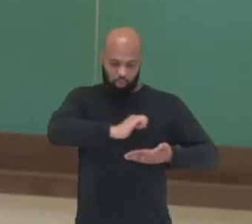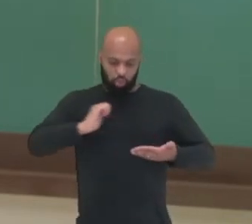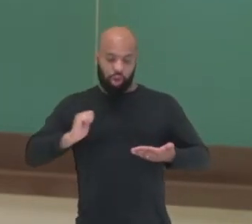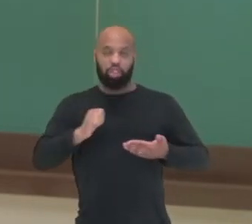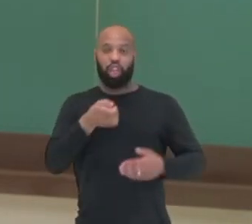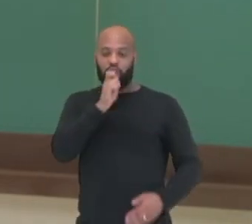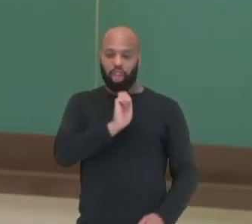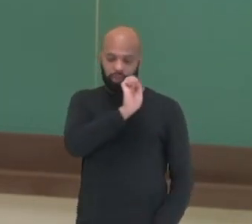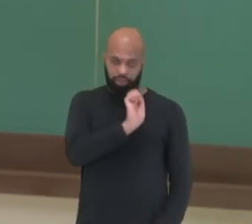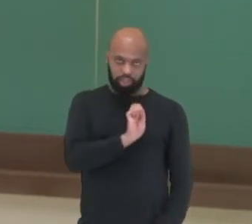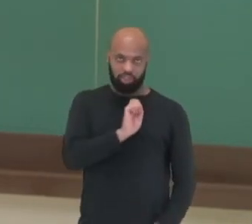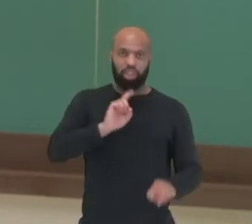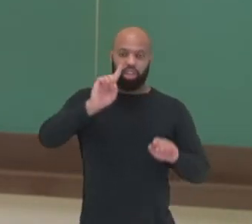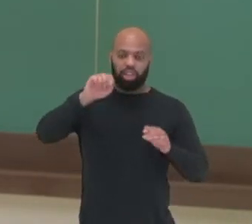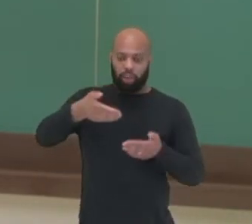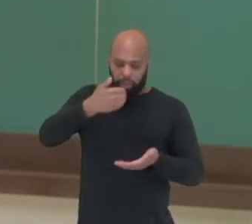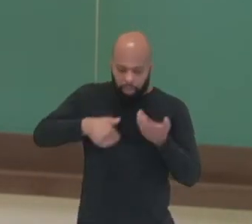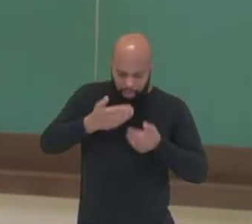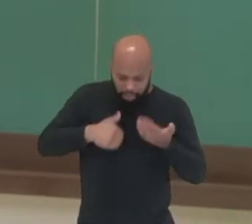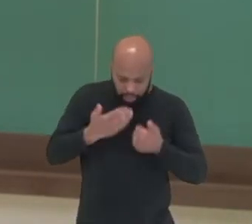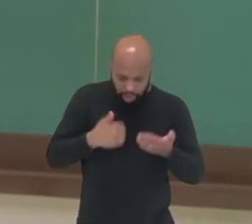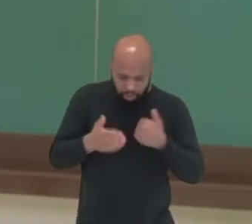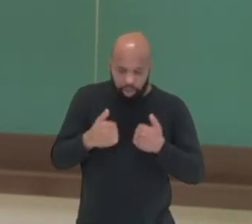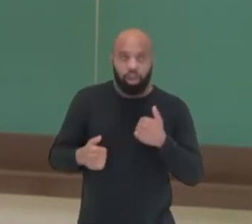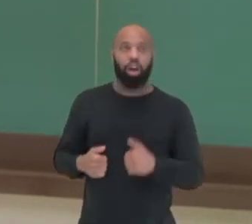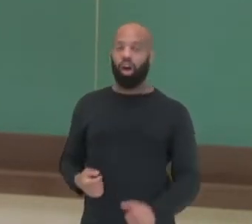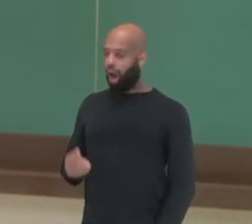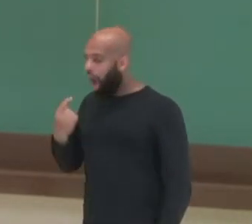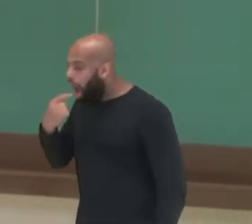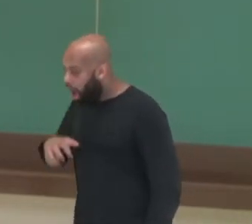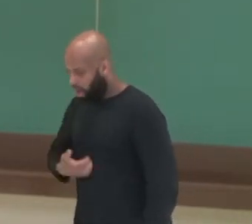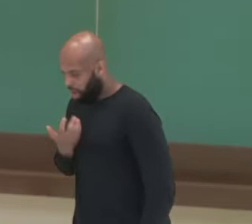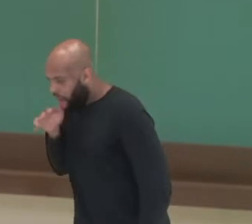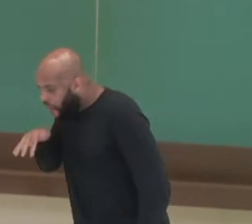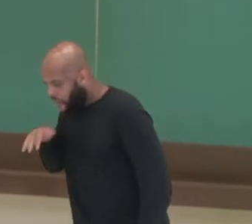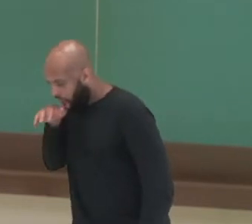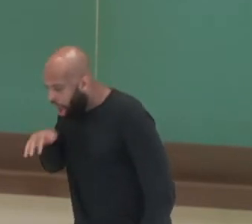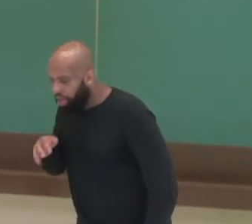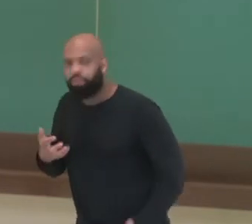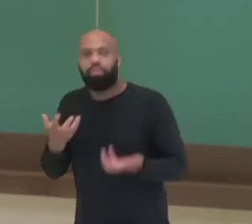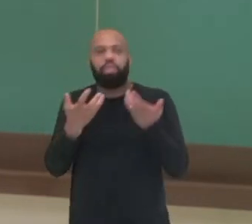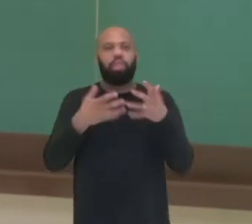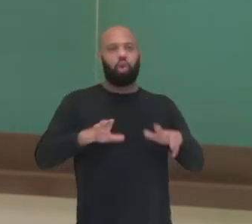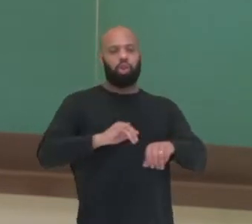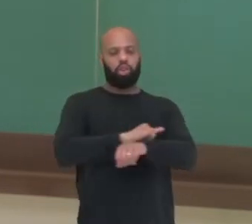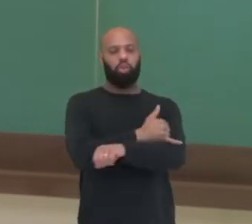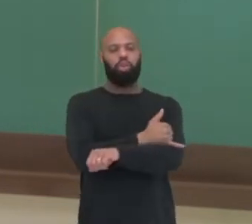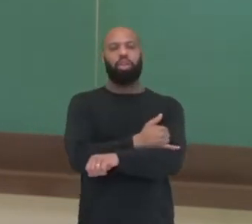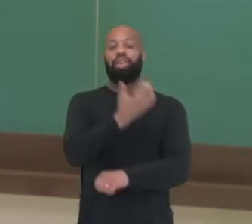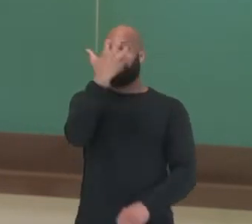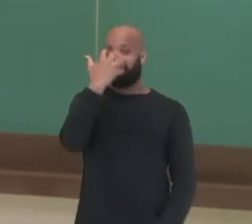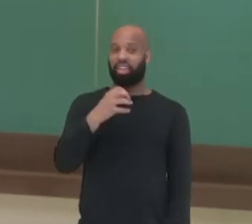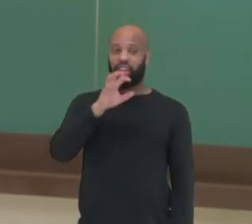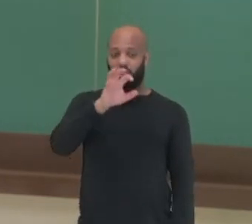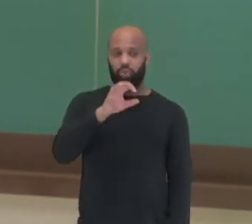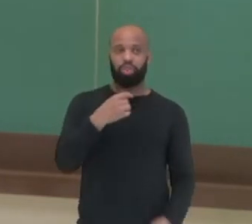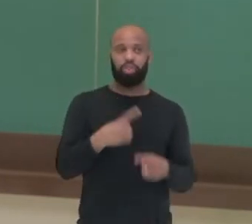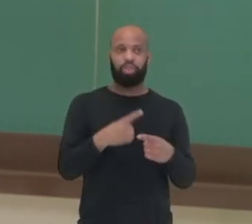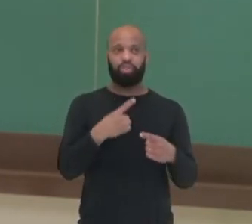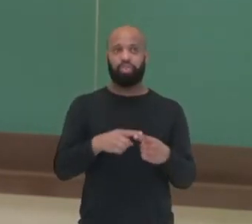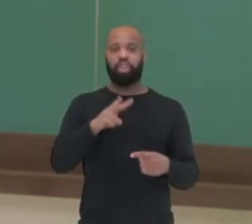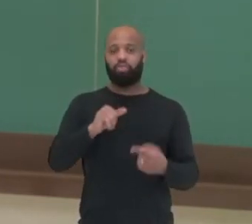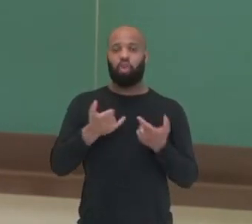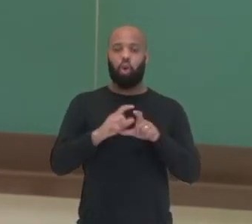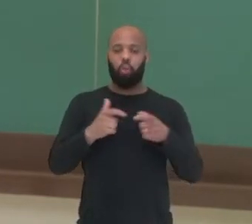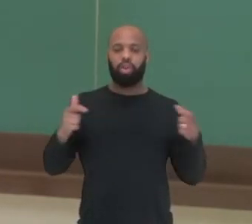tinha comido. Então isso tem tudo a ver com bulimia, porque ela não queria engordar, né? Então é um problema sério que isso vai aumentando